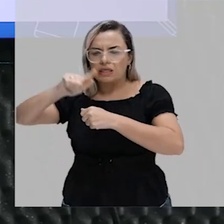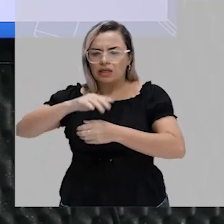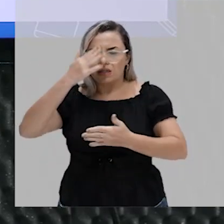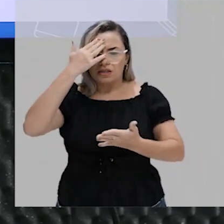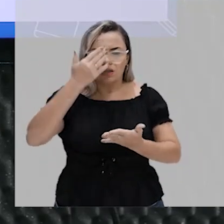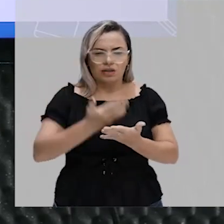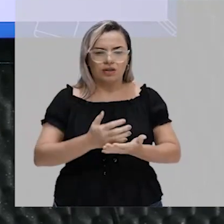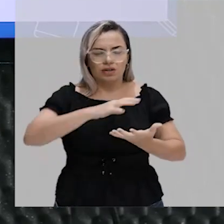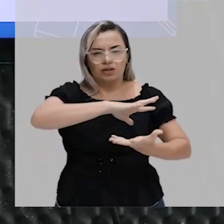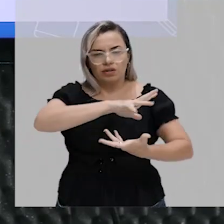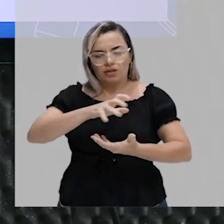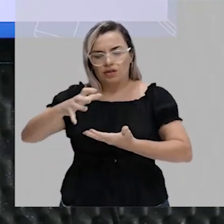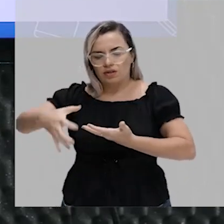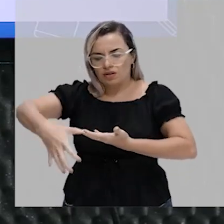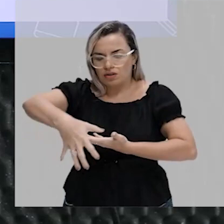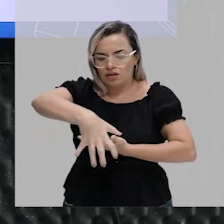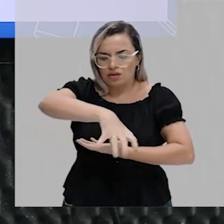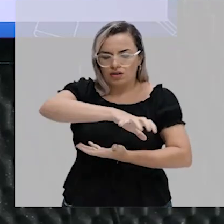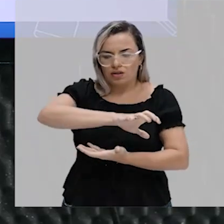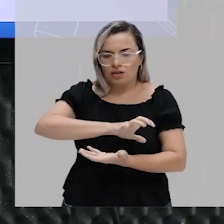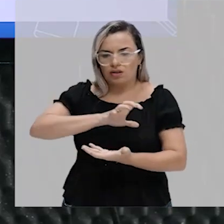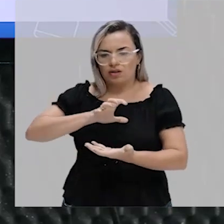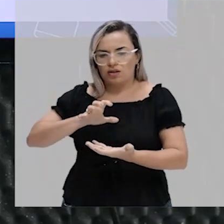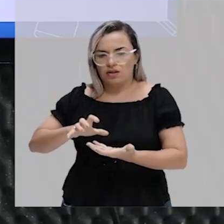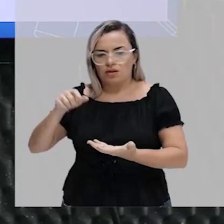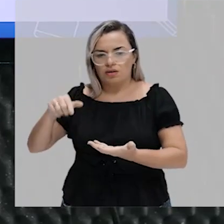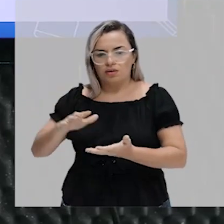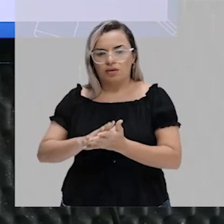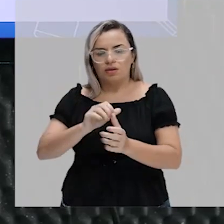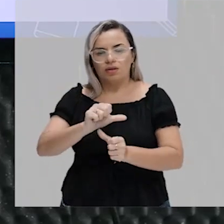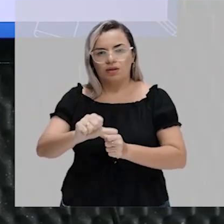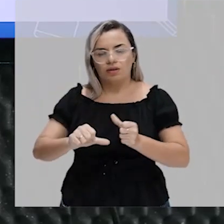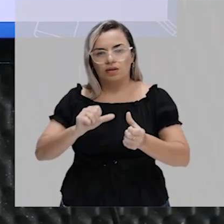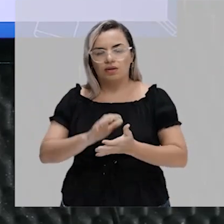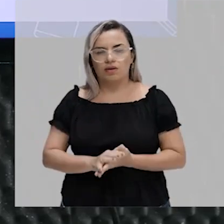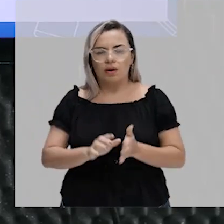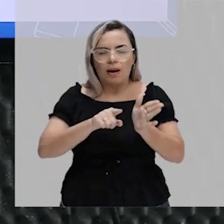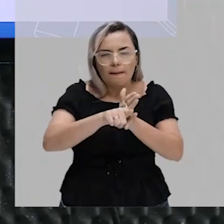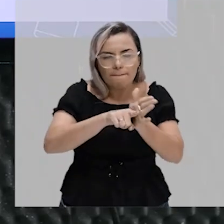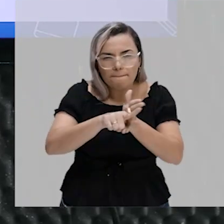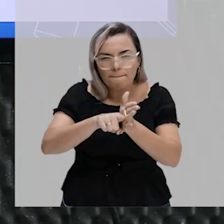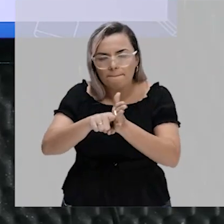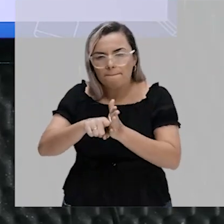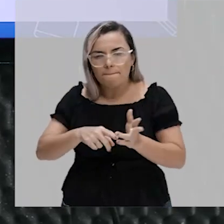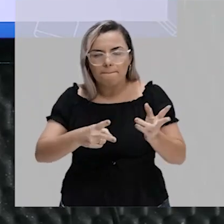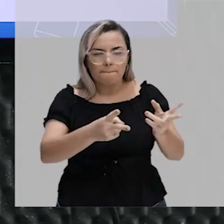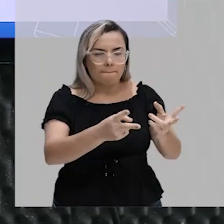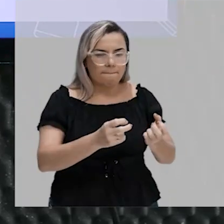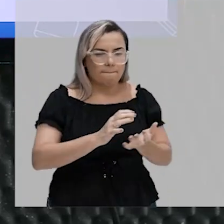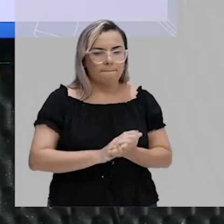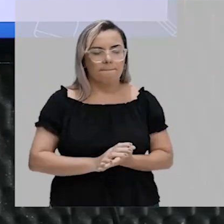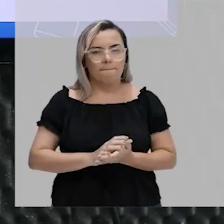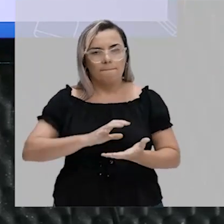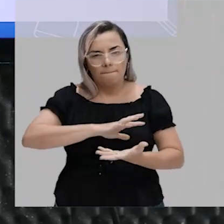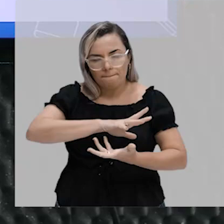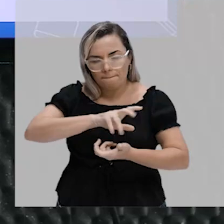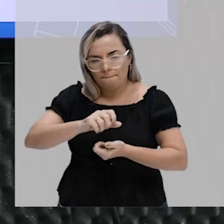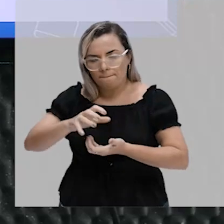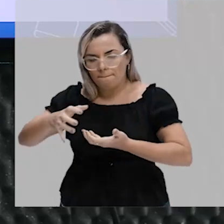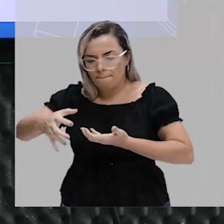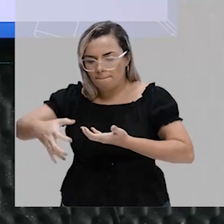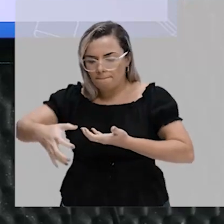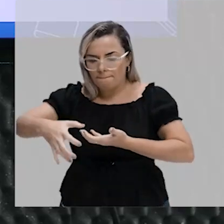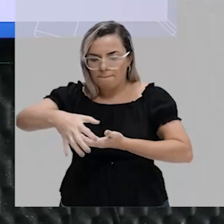deslocado. Olha só, percebeu-se que existem indícios de que os continentes eles